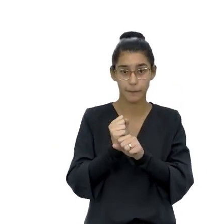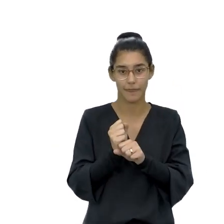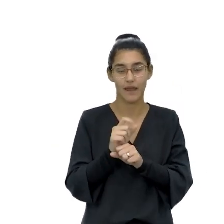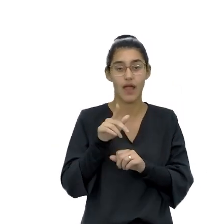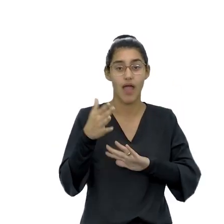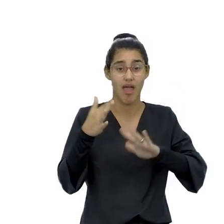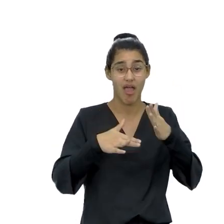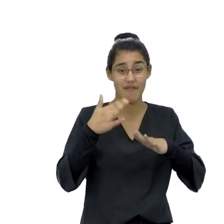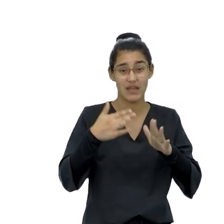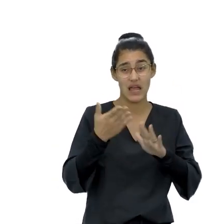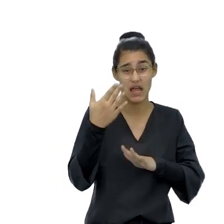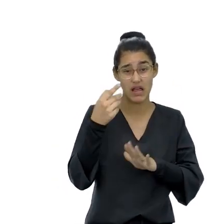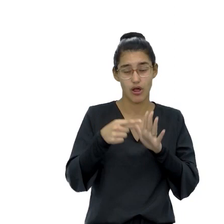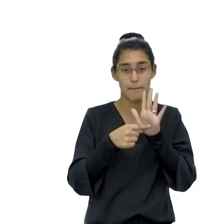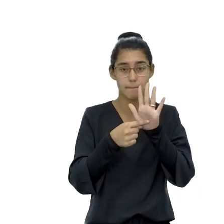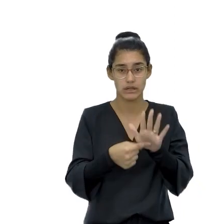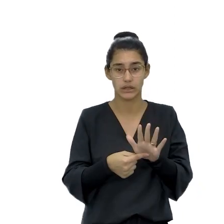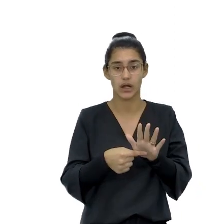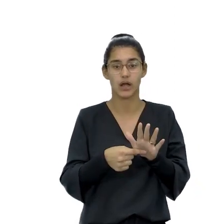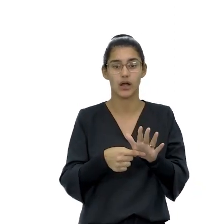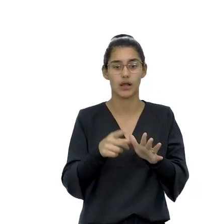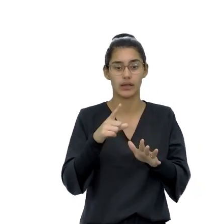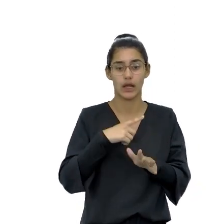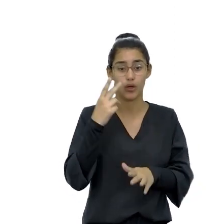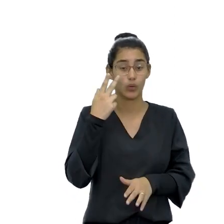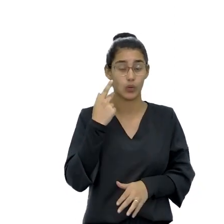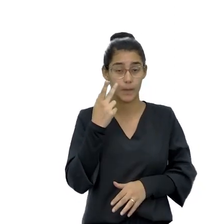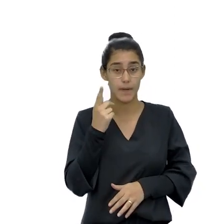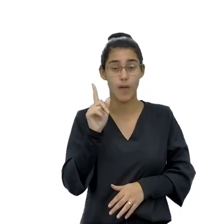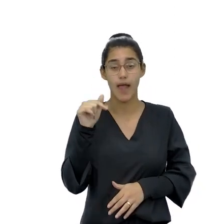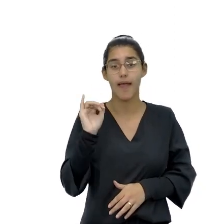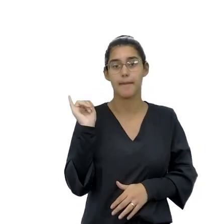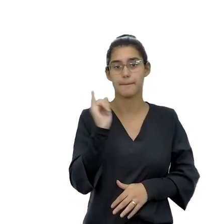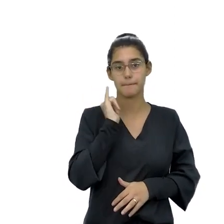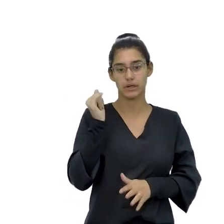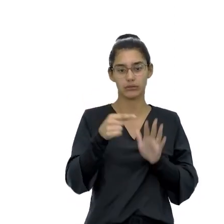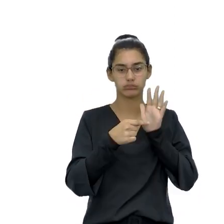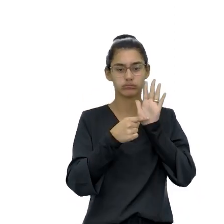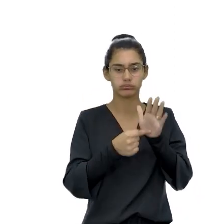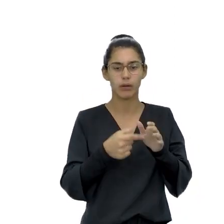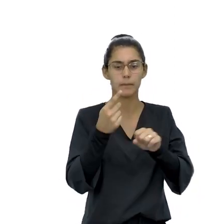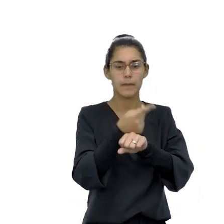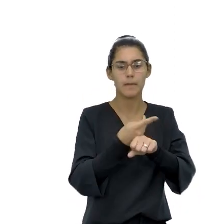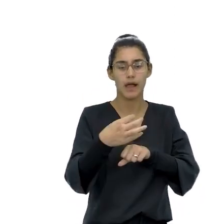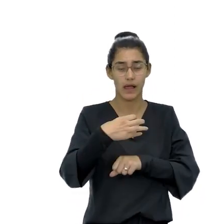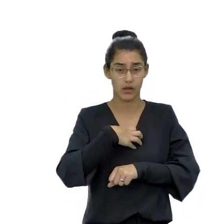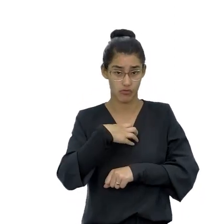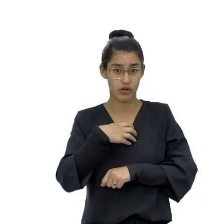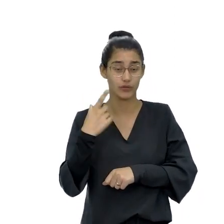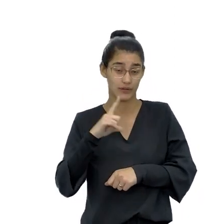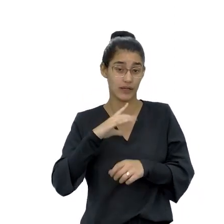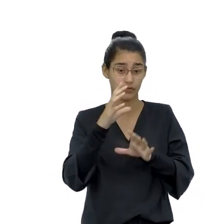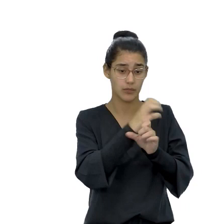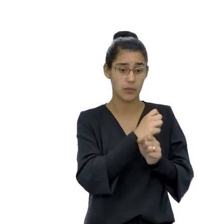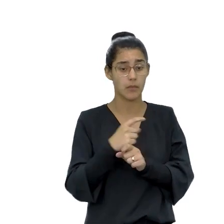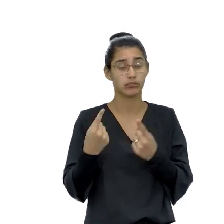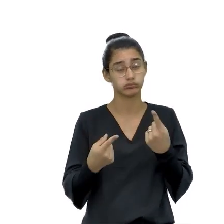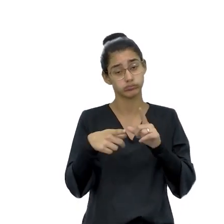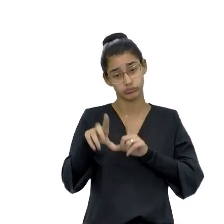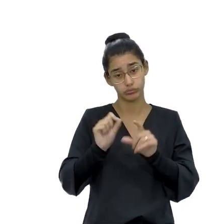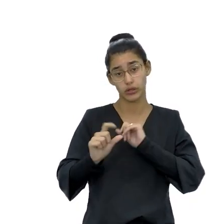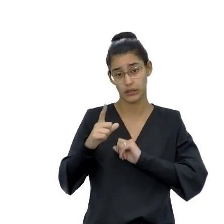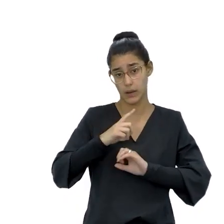Então, muitas vezes, antes de apresentar um algoritmo tradicional, é importante explorar esse algoritmo